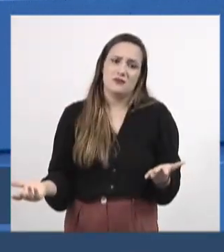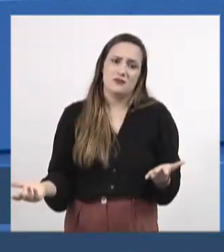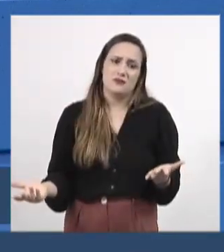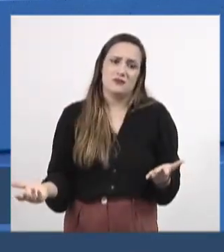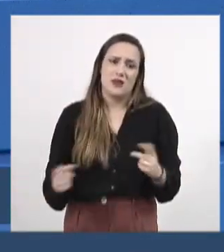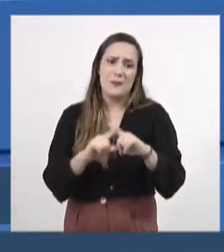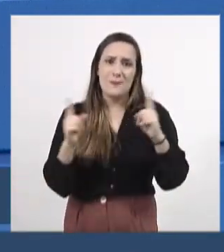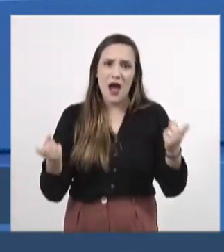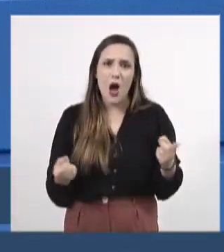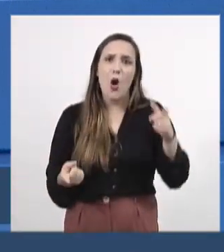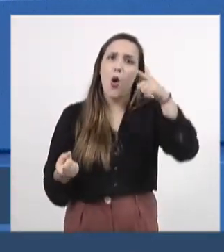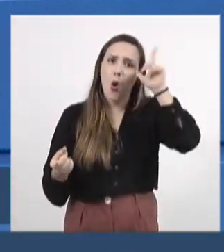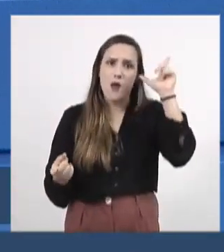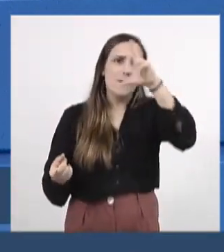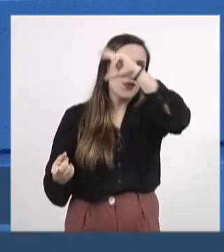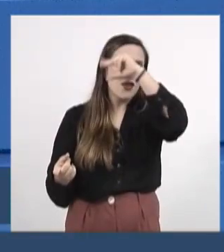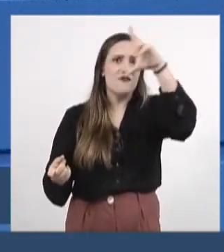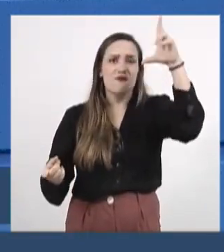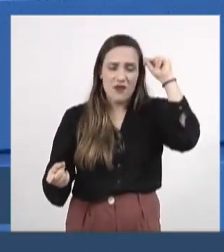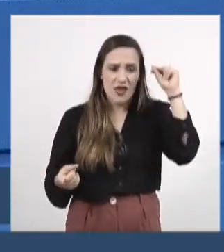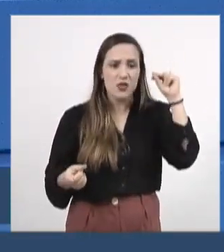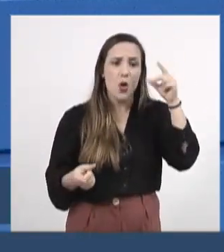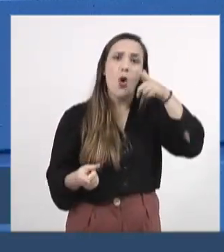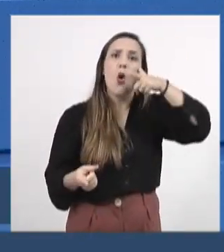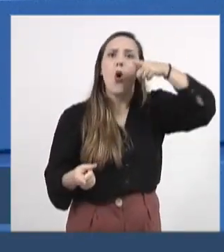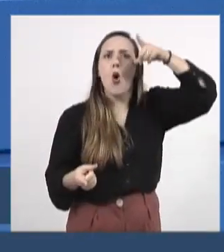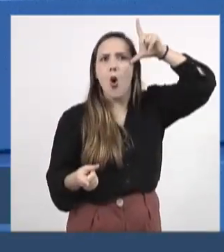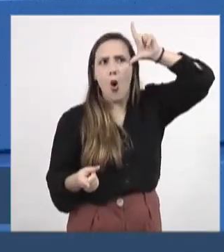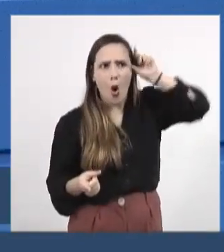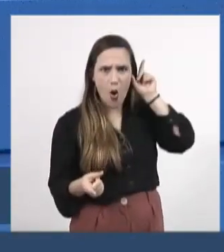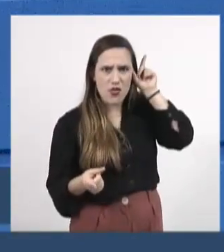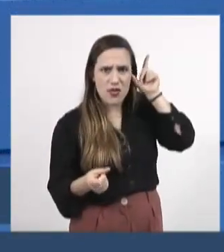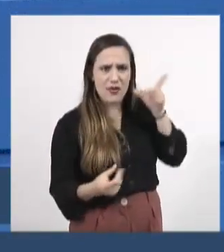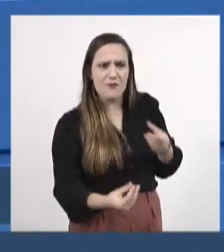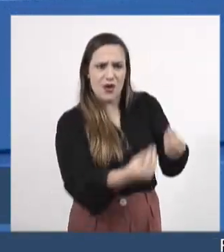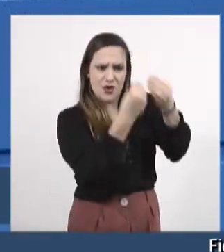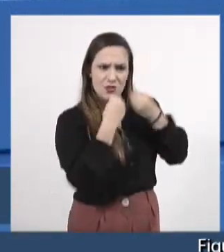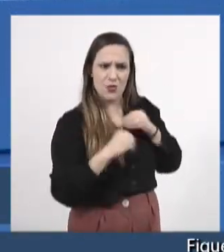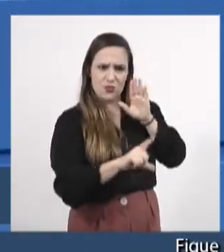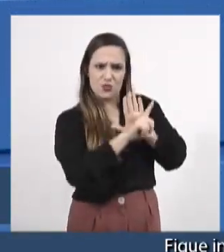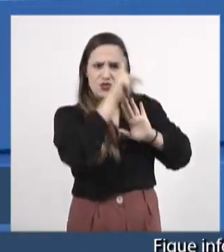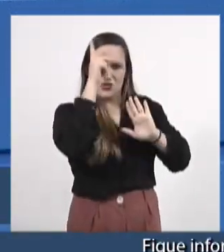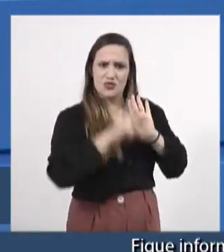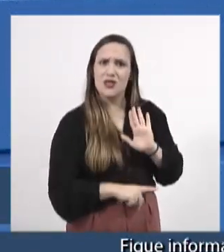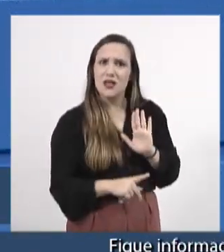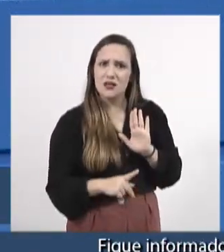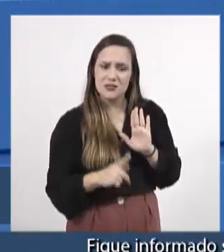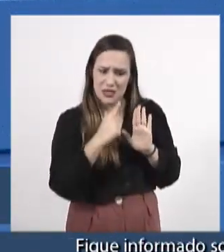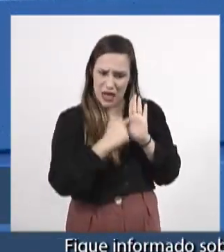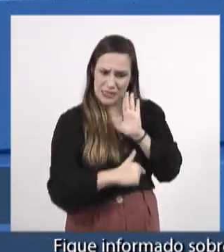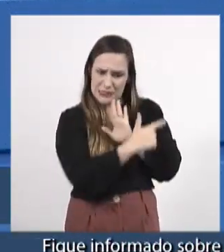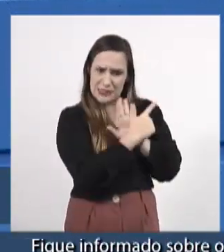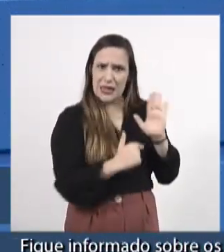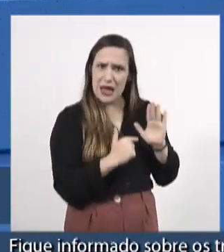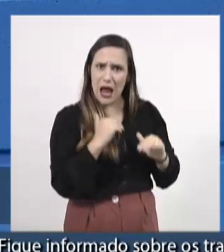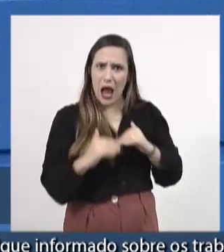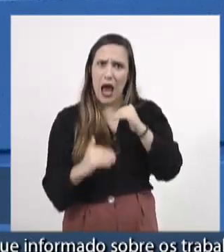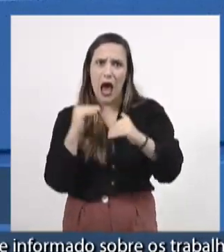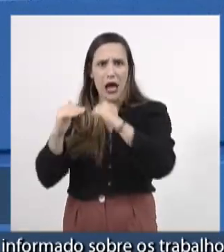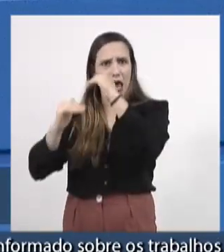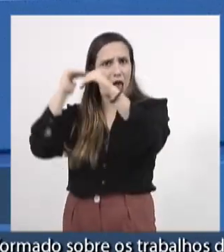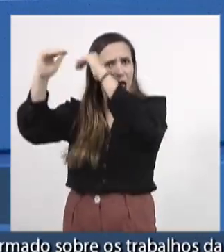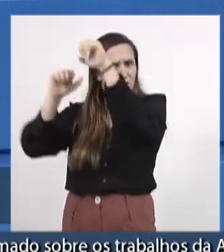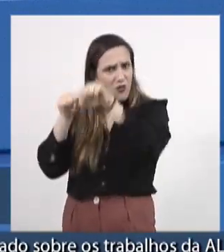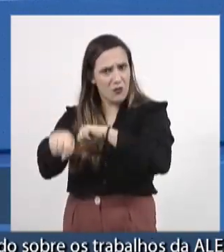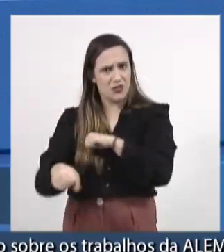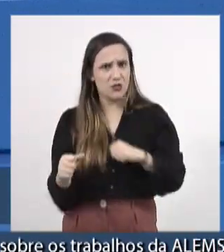prefeito ontem mandou um projeto de lei e coloca os professores numa situação complicada de